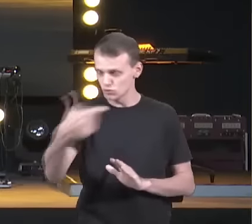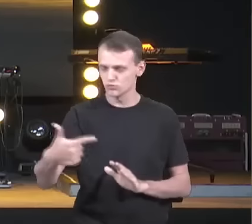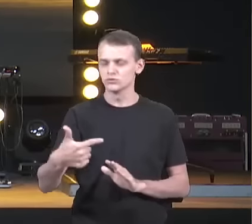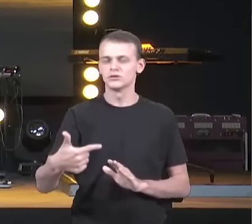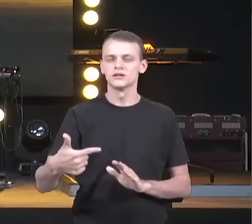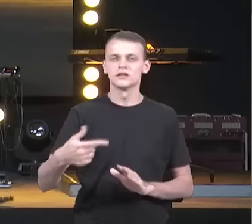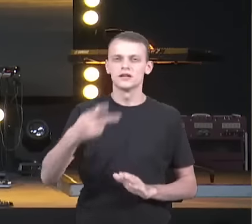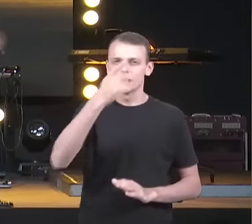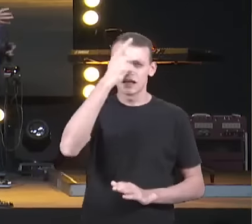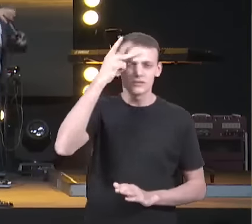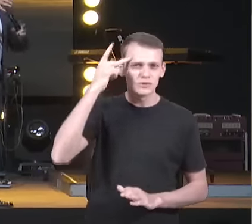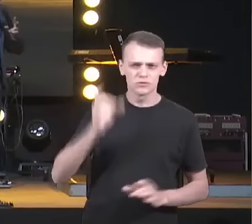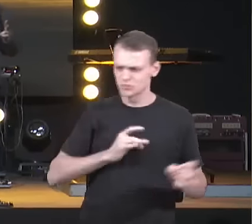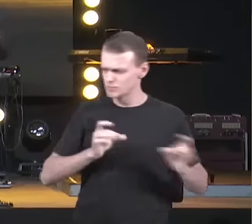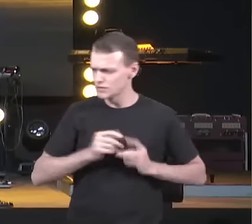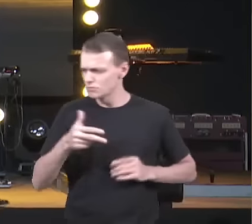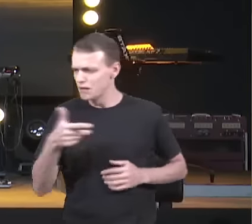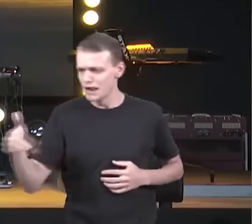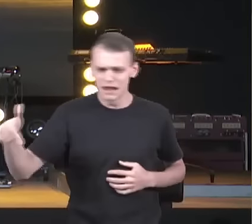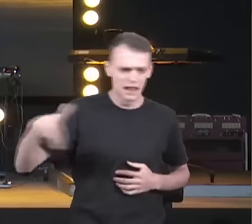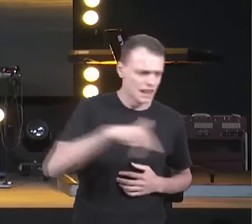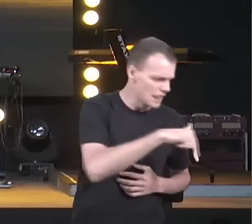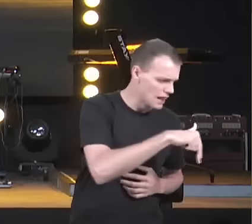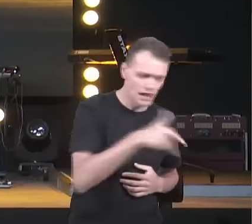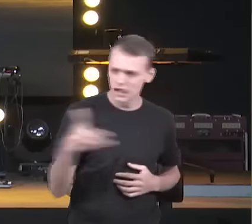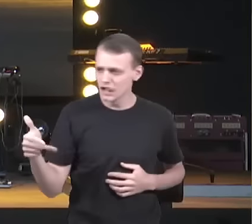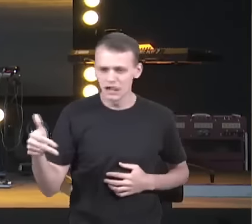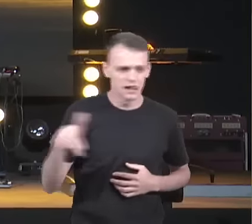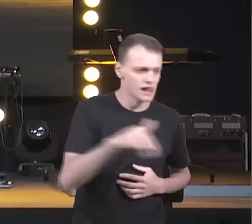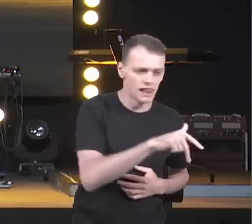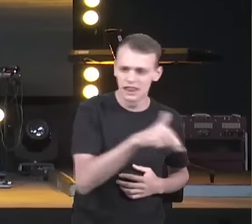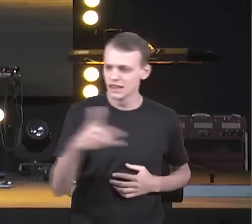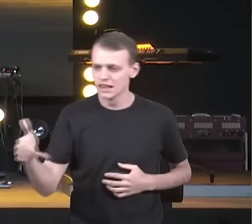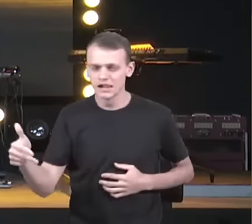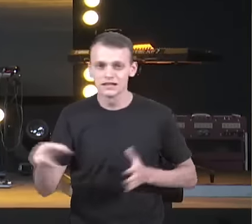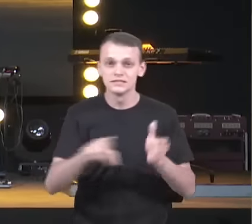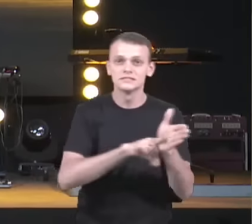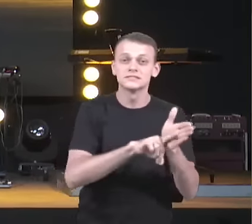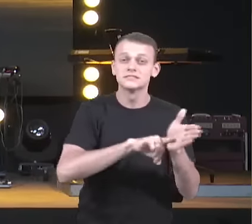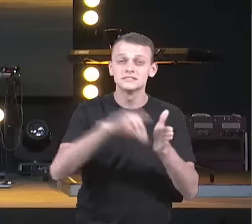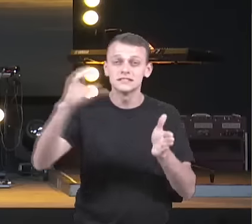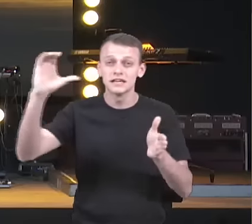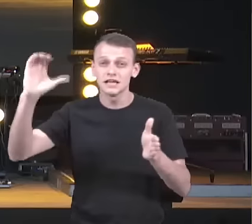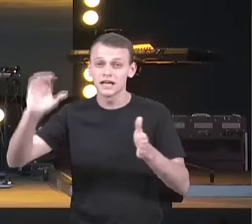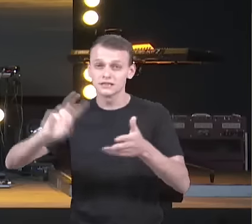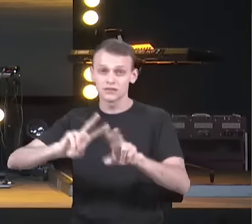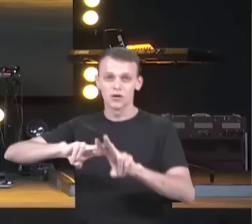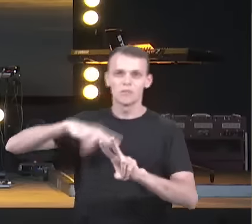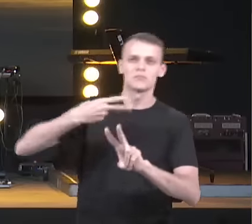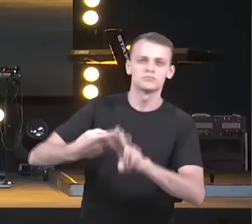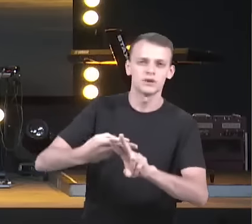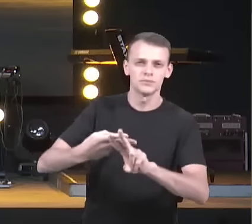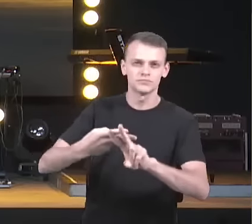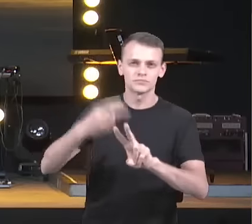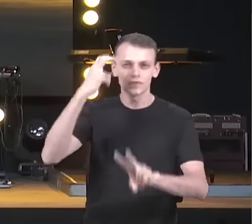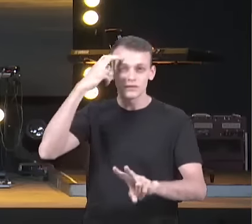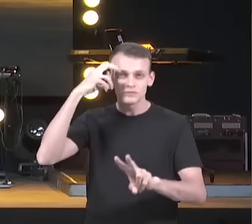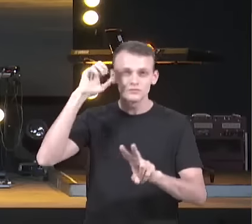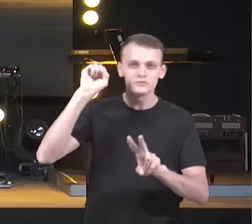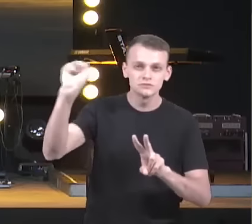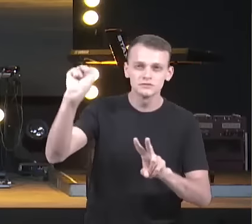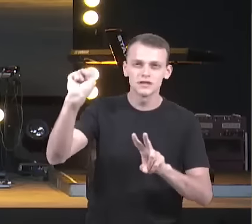outro, o saber, a ciência se multiplicará, e os sábios serão como as estrelas